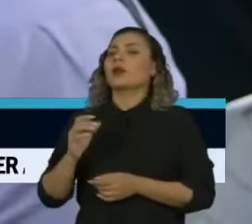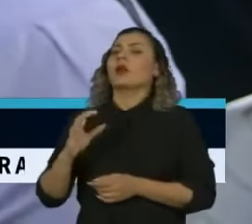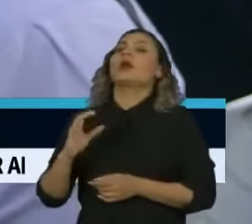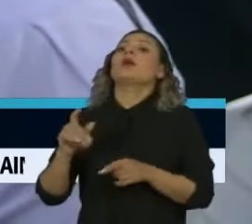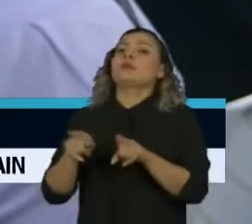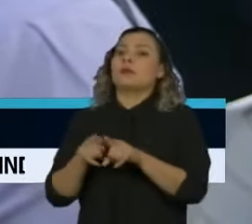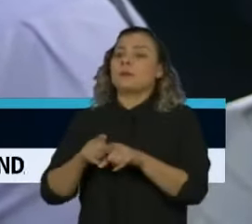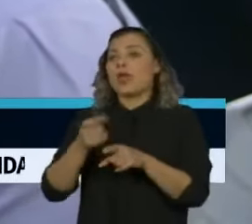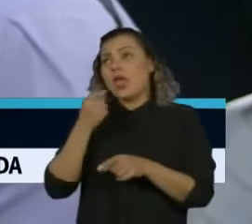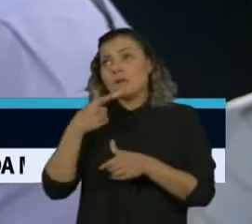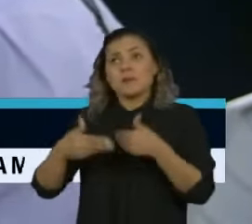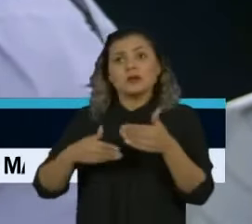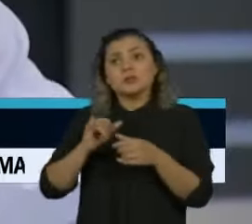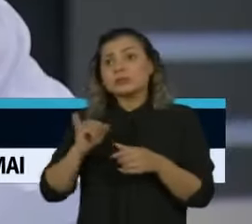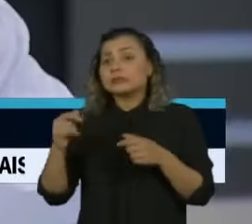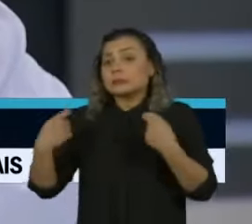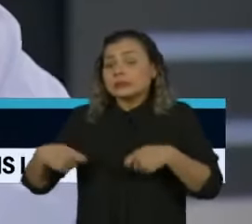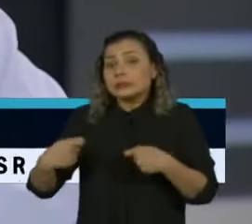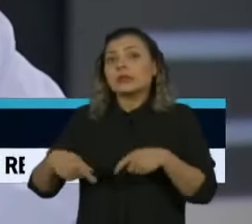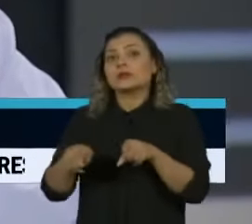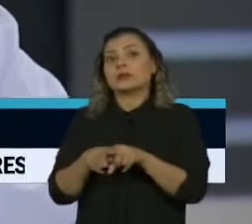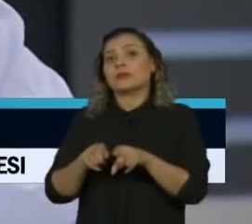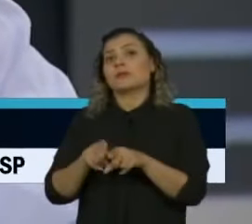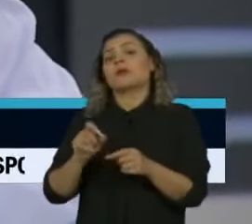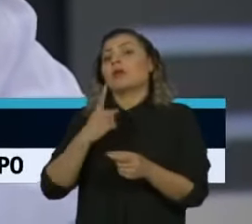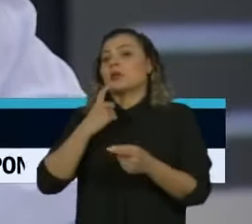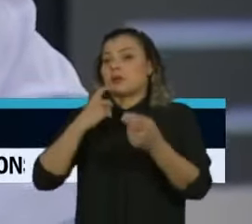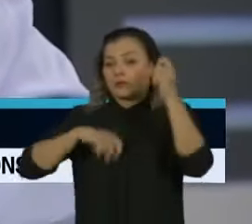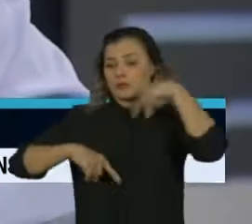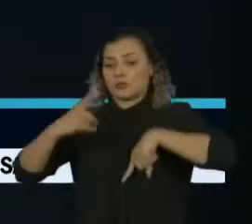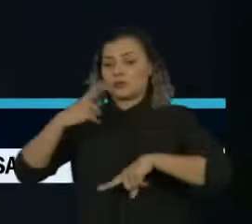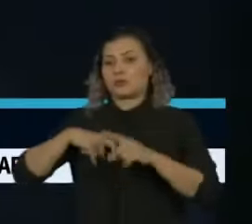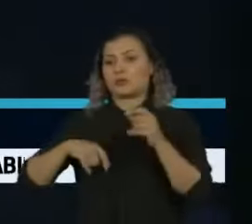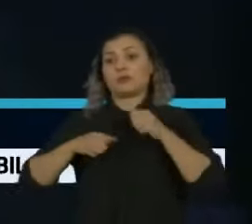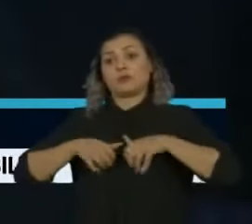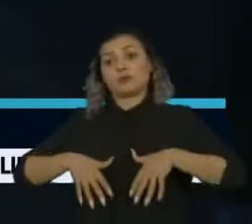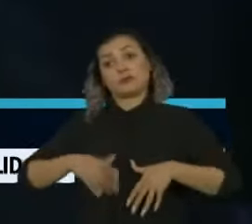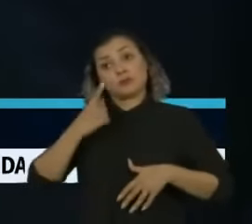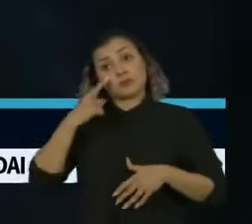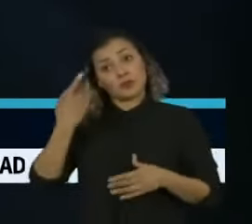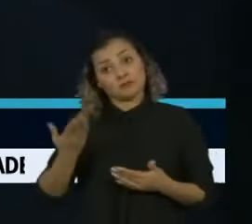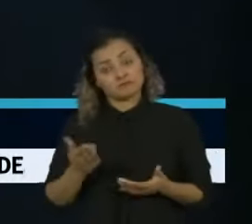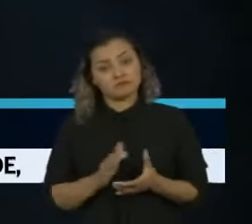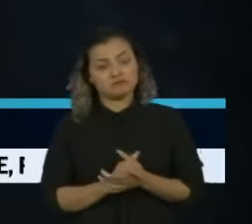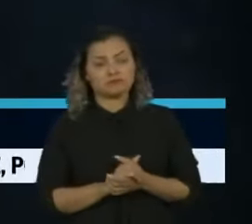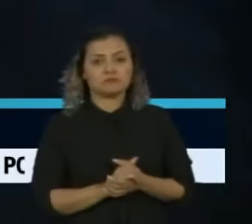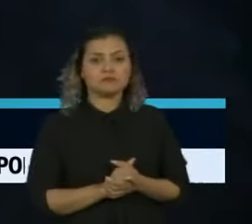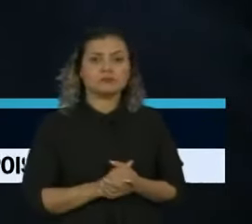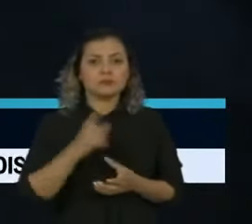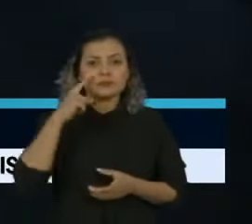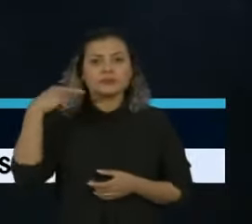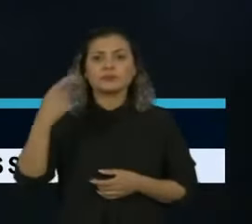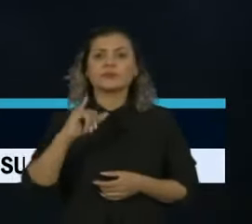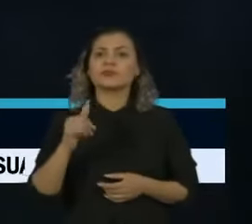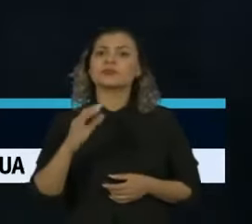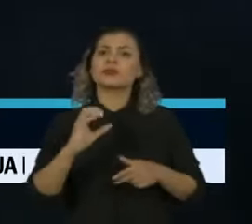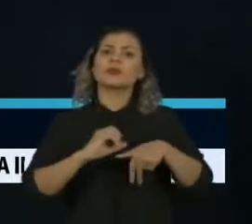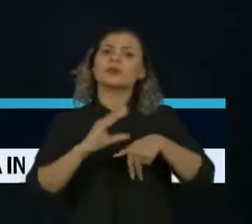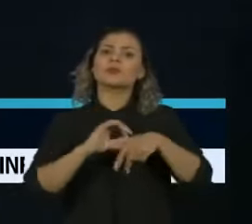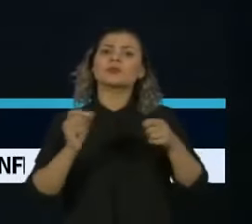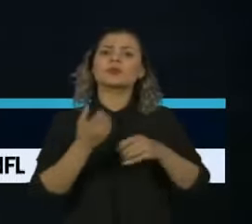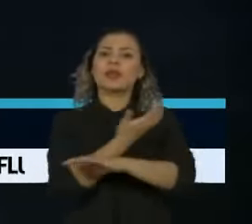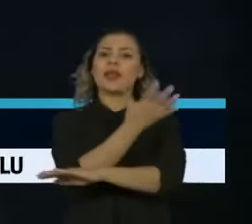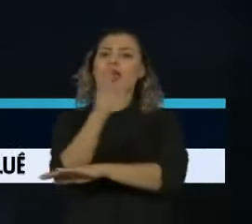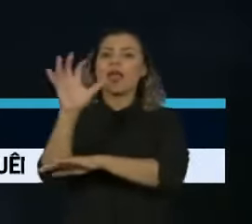corticosteroide e, na medida do necessário, o anticoagulante. Sim. E daqui a pouco, logo depois do Jornal da Cultura, tem o